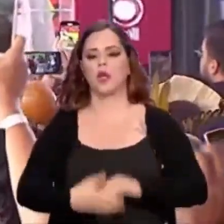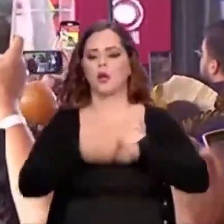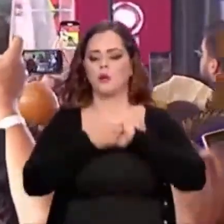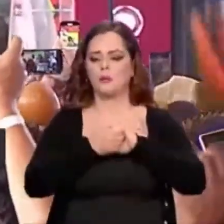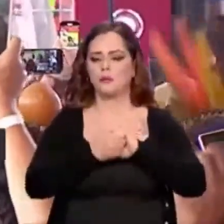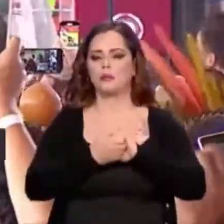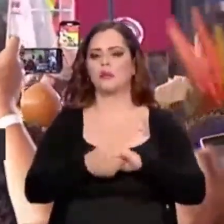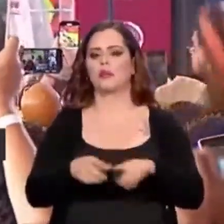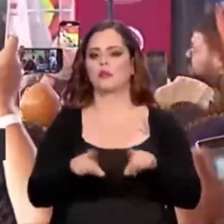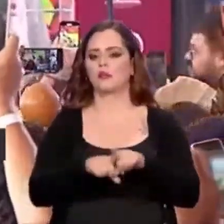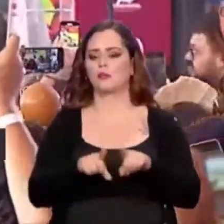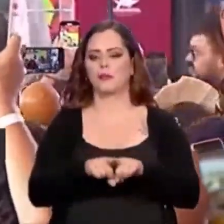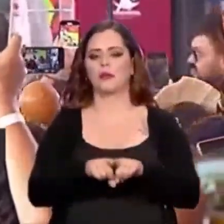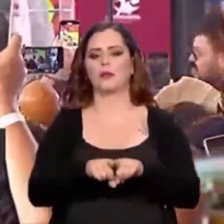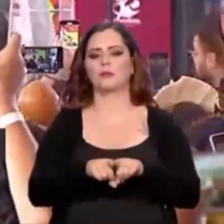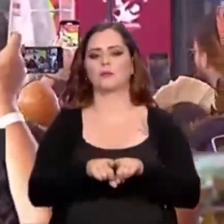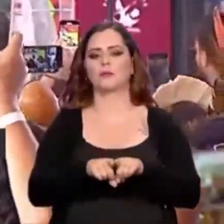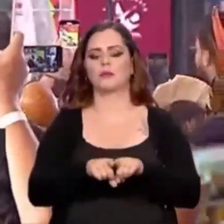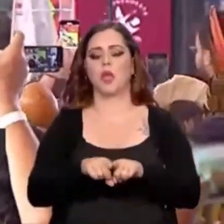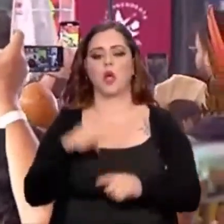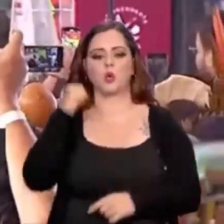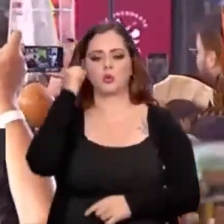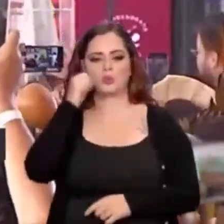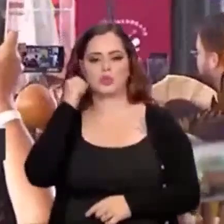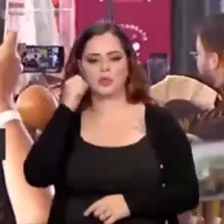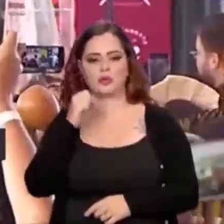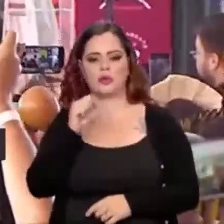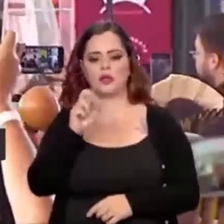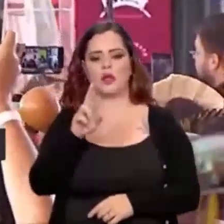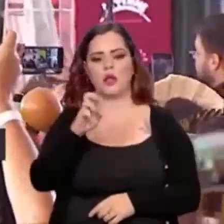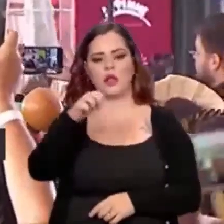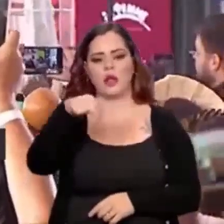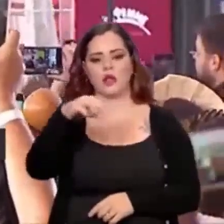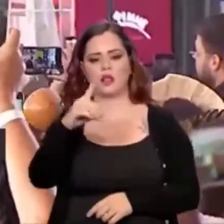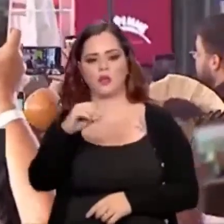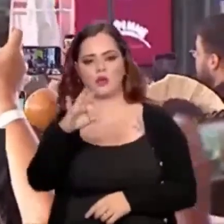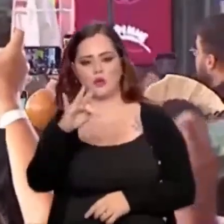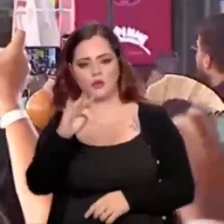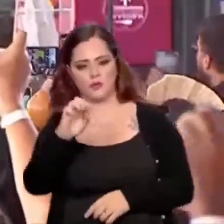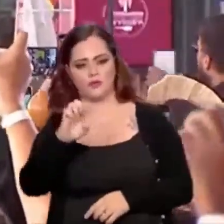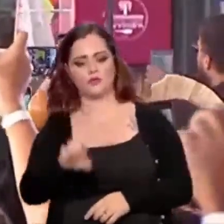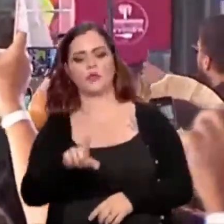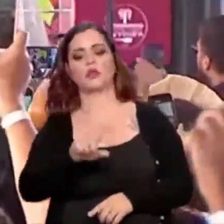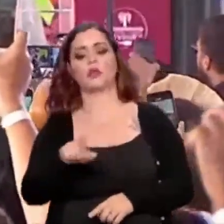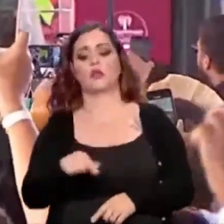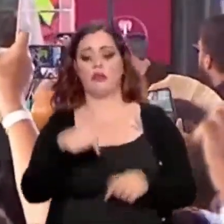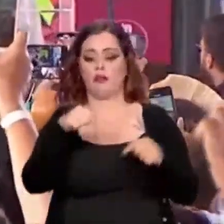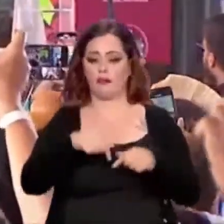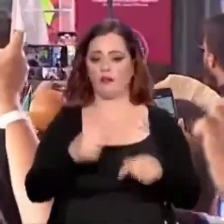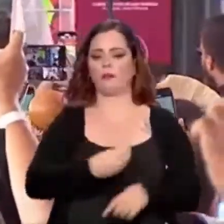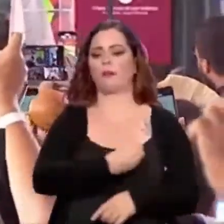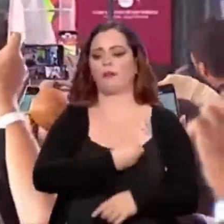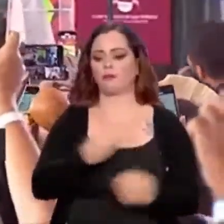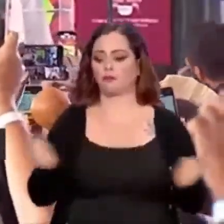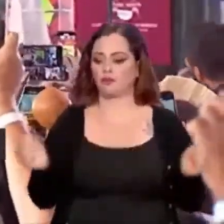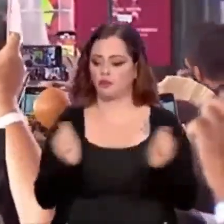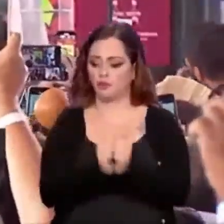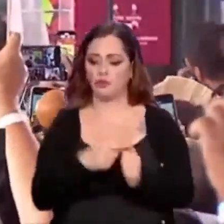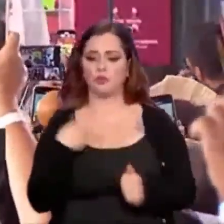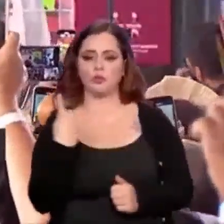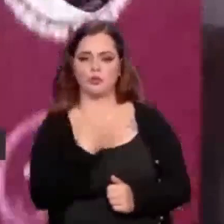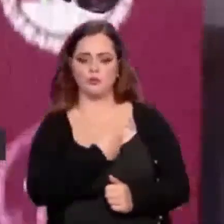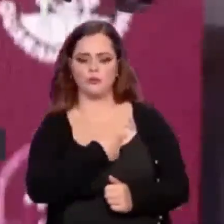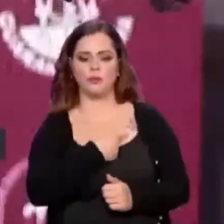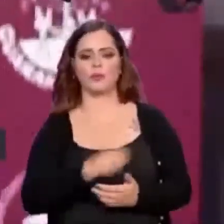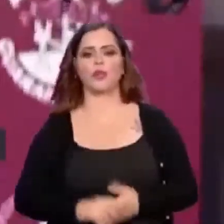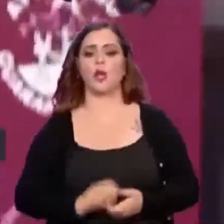Cumprimentar aqui, já falei, cumprimentar aqui o senador Randolph, né, que estará aqui presente. E quero agora fazer